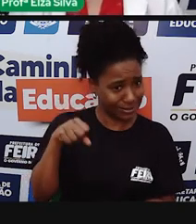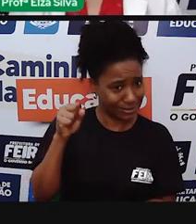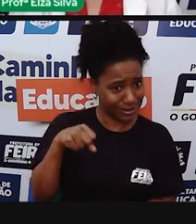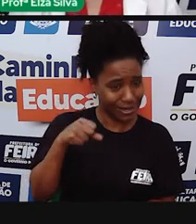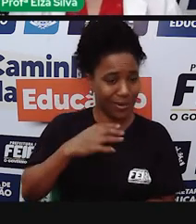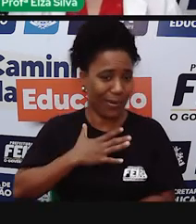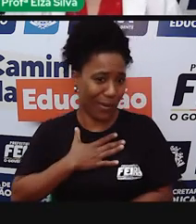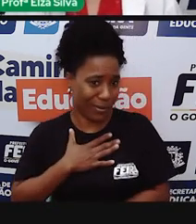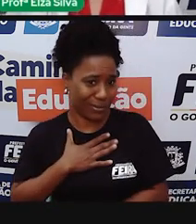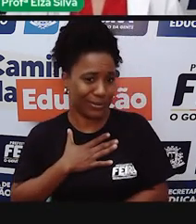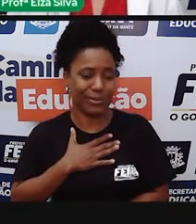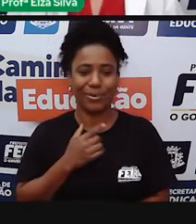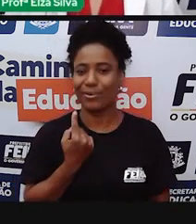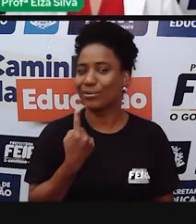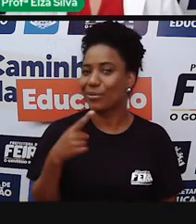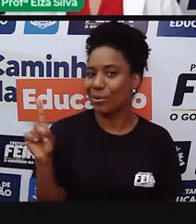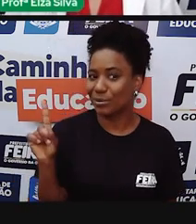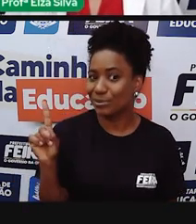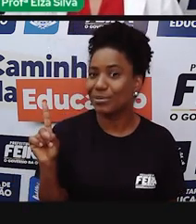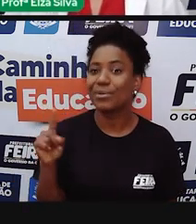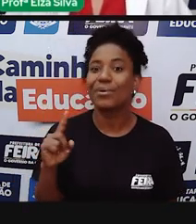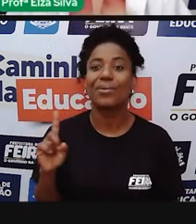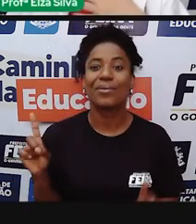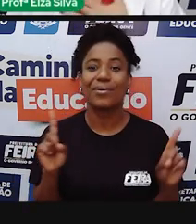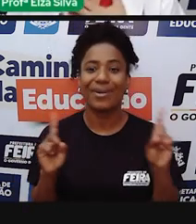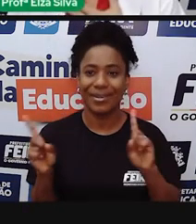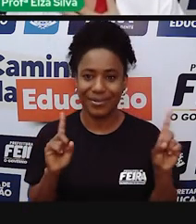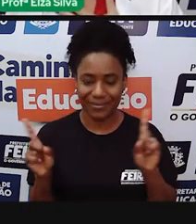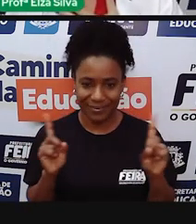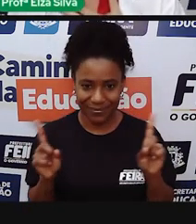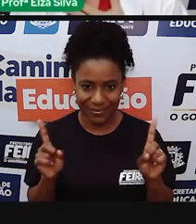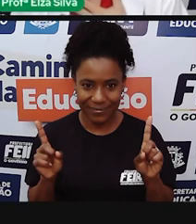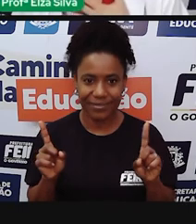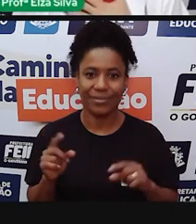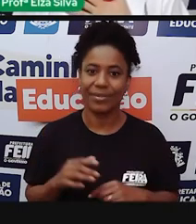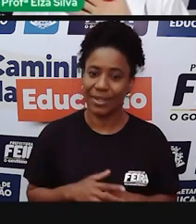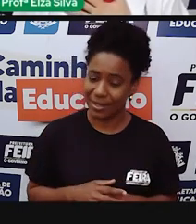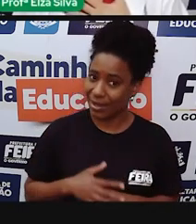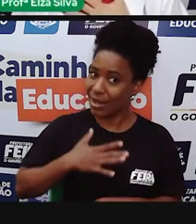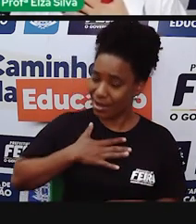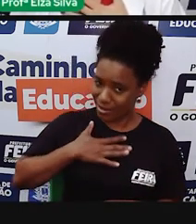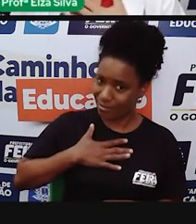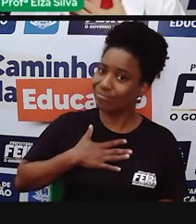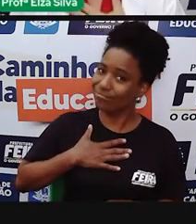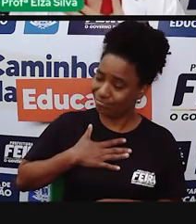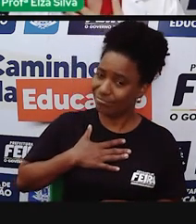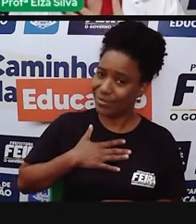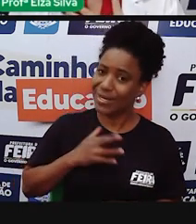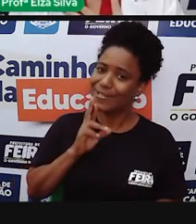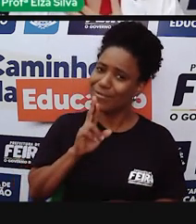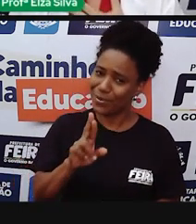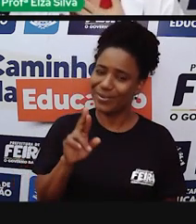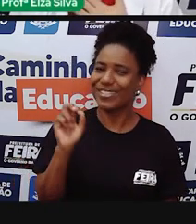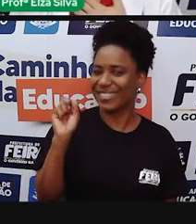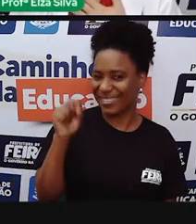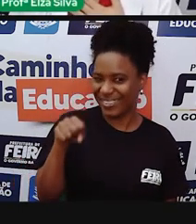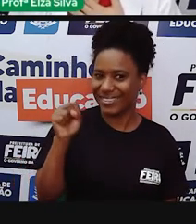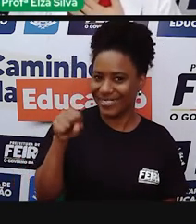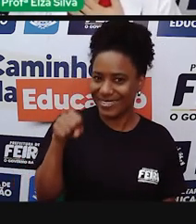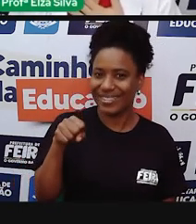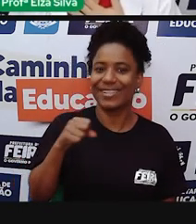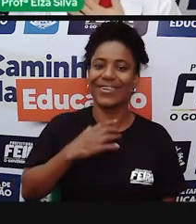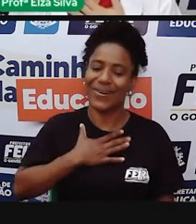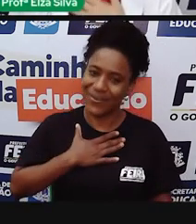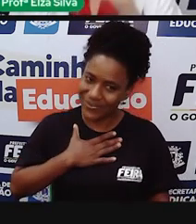Ou no, I don't. Não, eu não gosto. No meu caso, eu responderia Yes, I do. Sim, eu